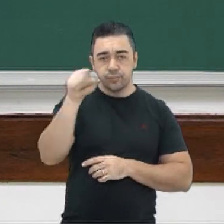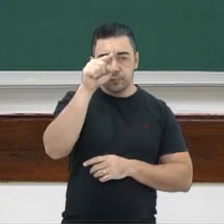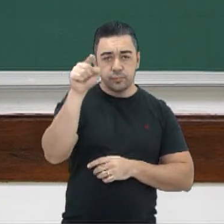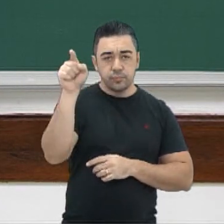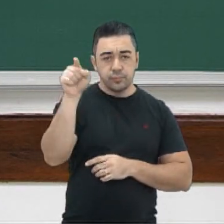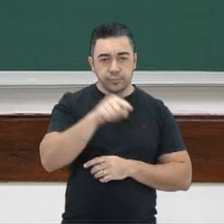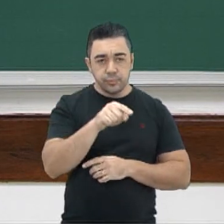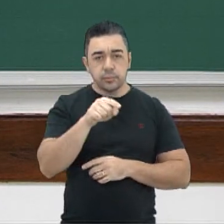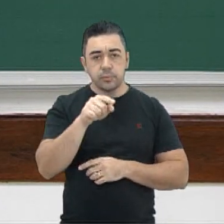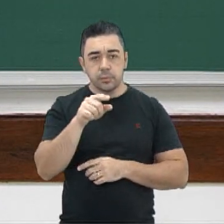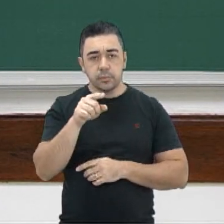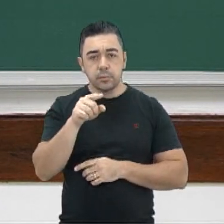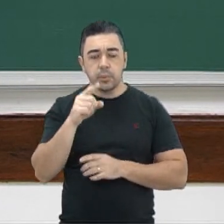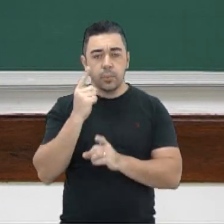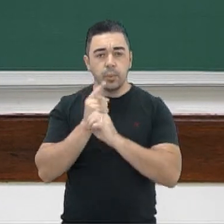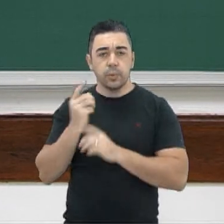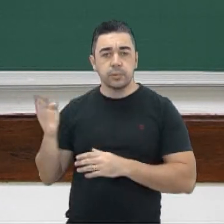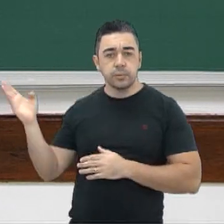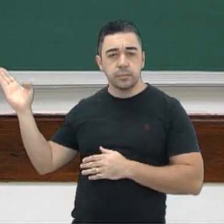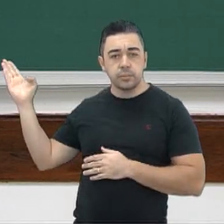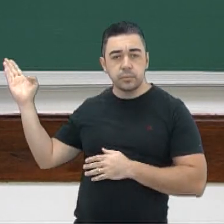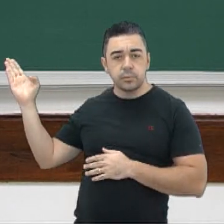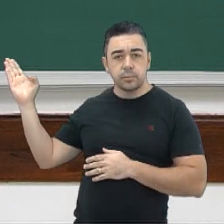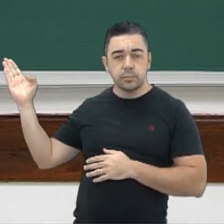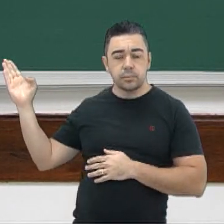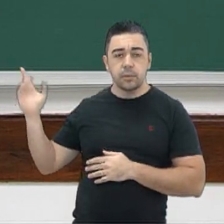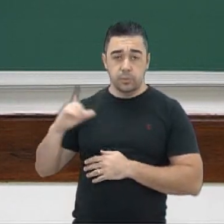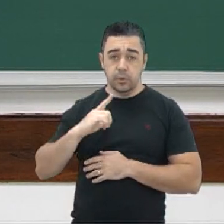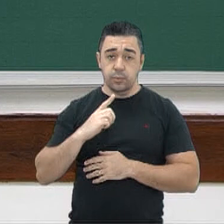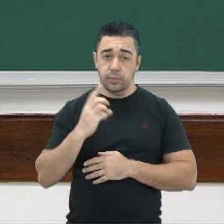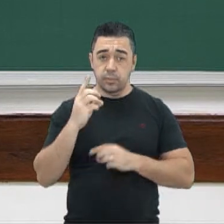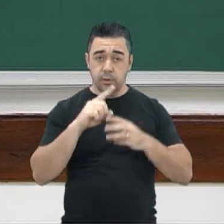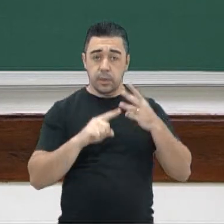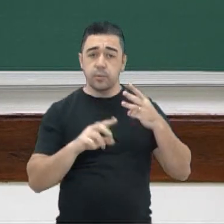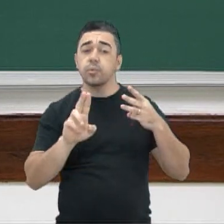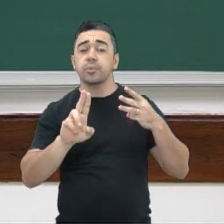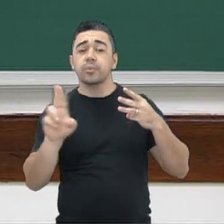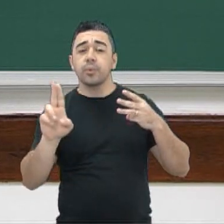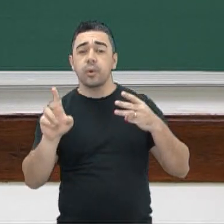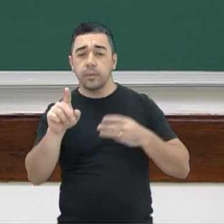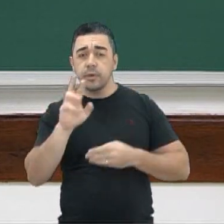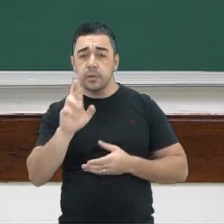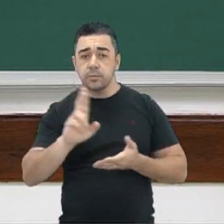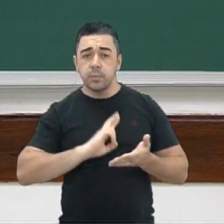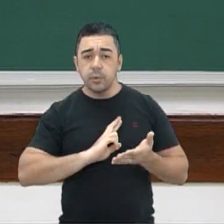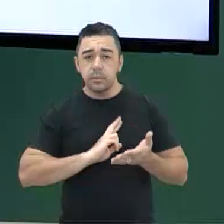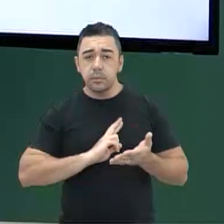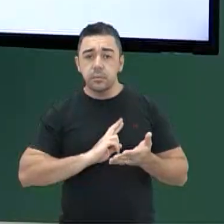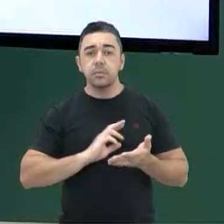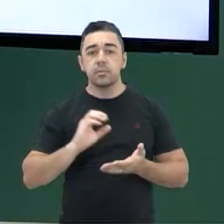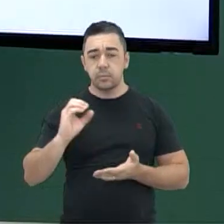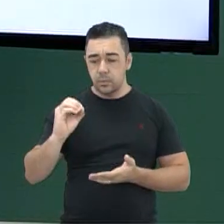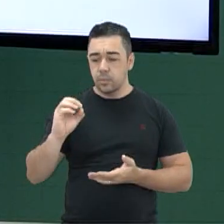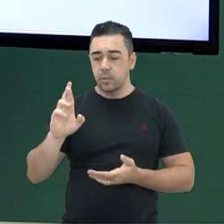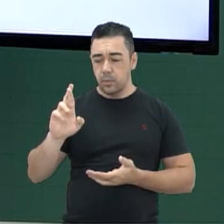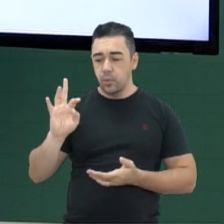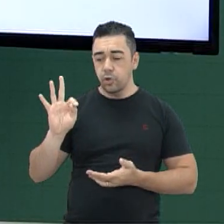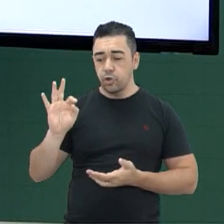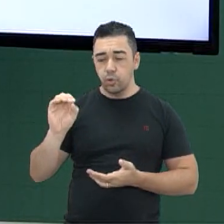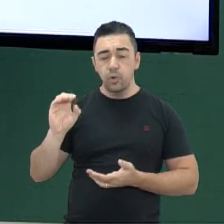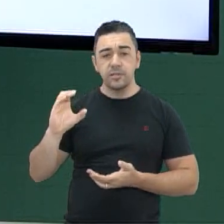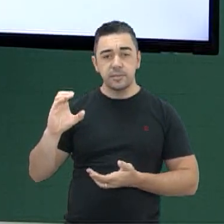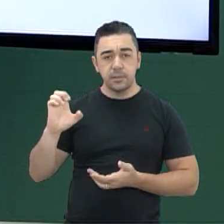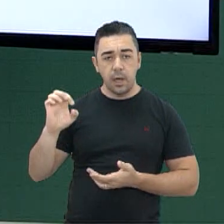vértice dos três triângulos, eu vou ter três alturas. Qual o nome que vocês responderam? Ortocentro. Então,